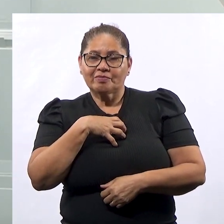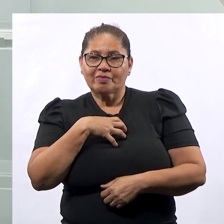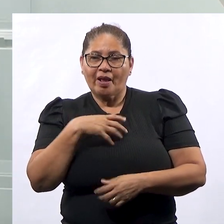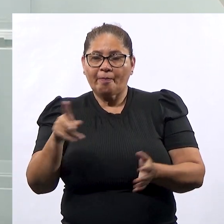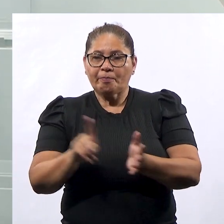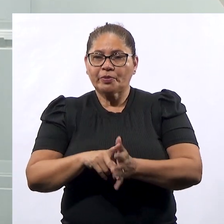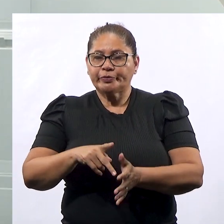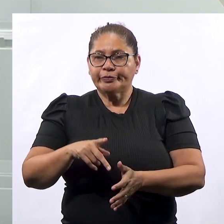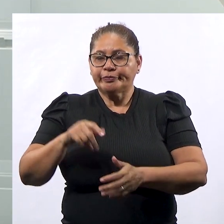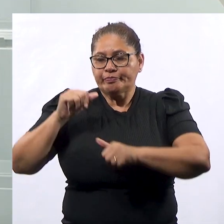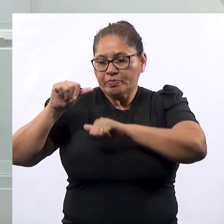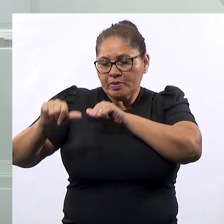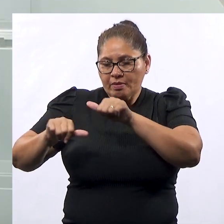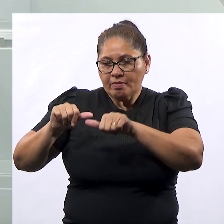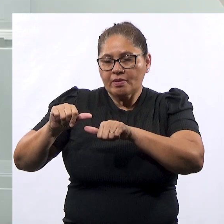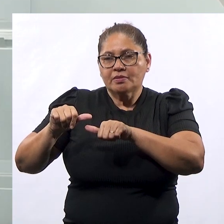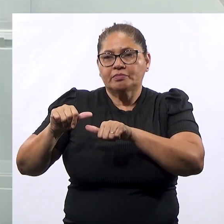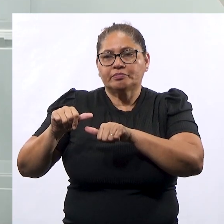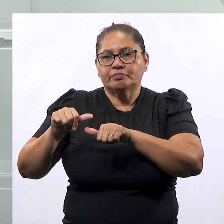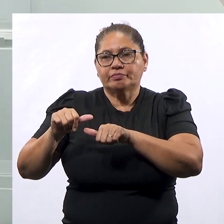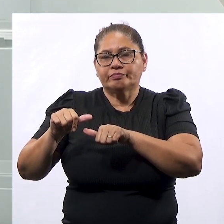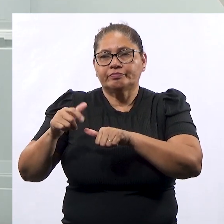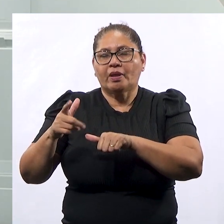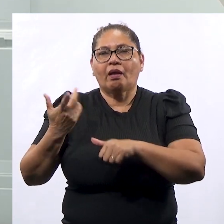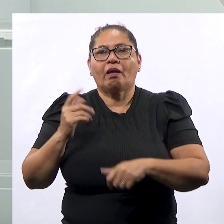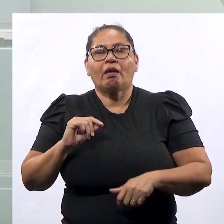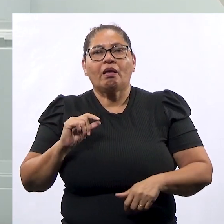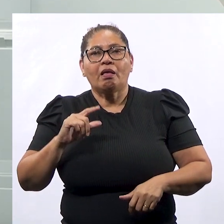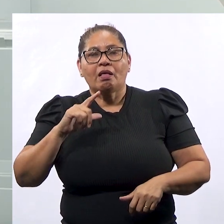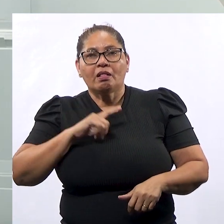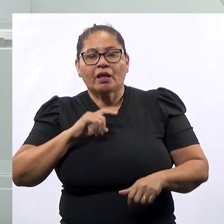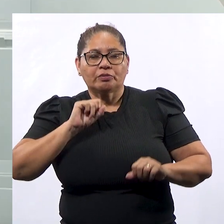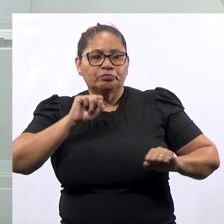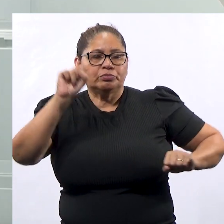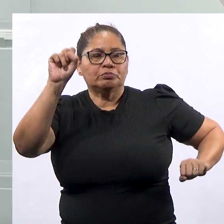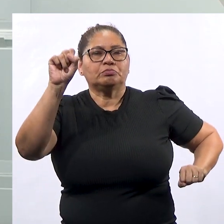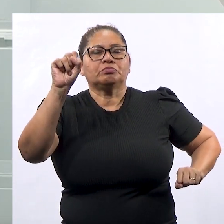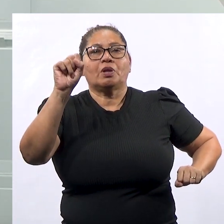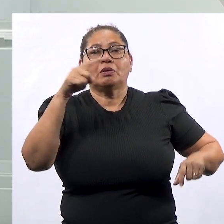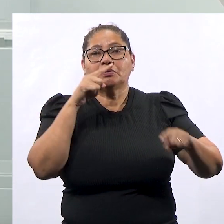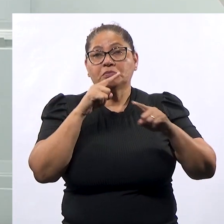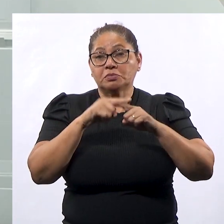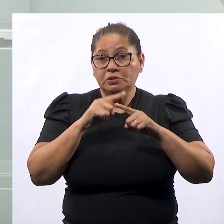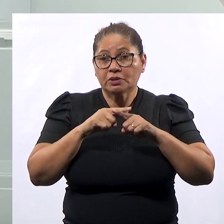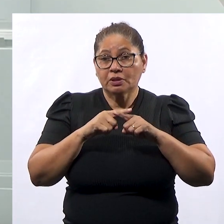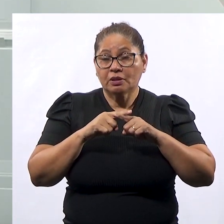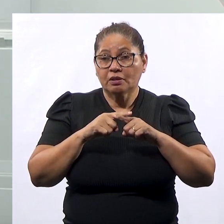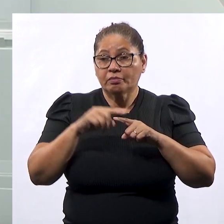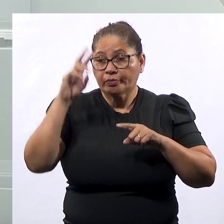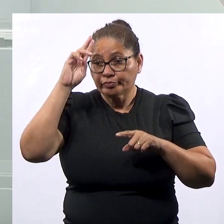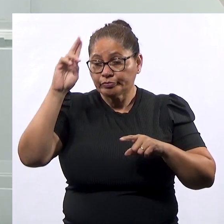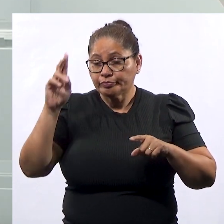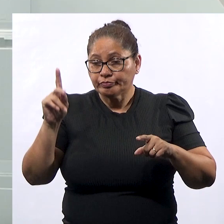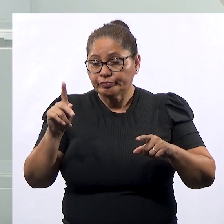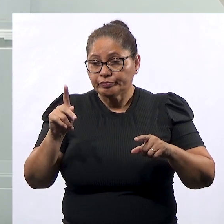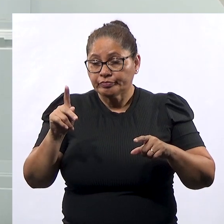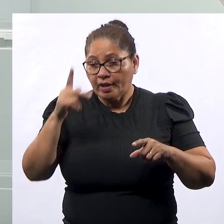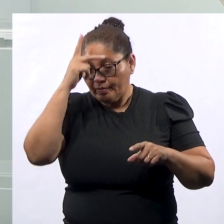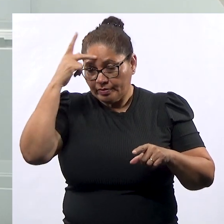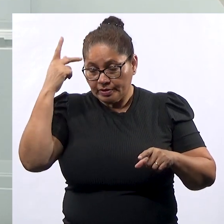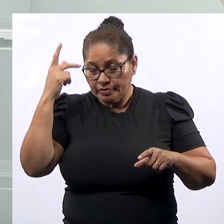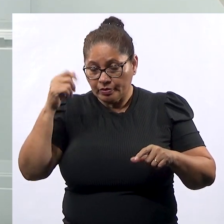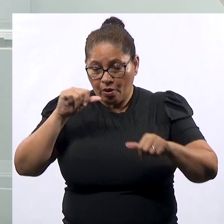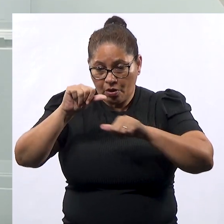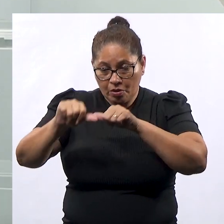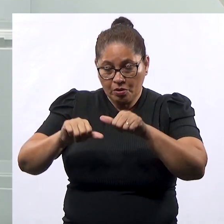a pessoa que avalia, quem está avaliando o processo, ele tem superpoderes. Tanto para quem avalia, quanto para